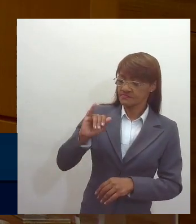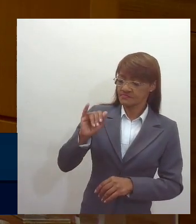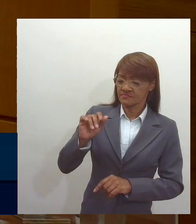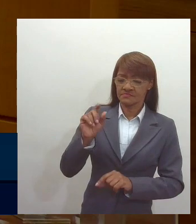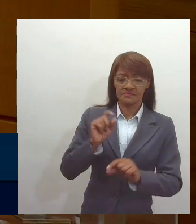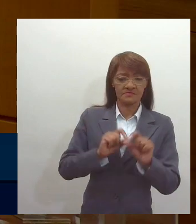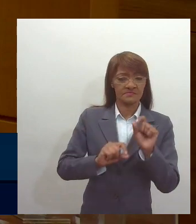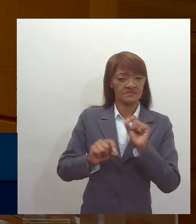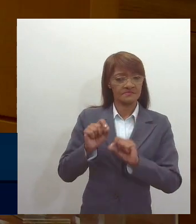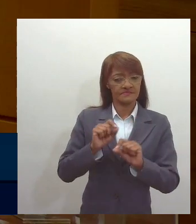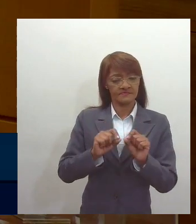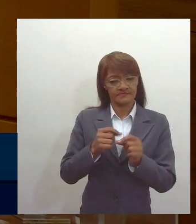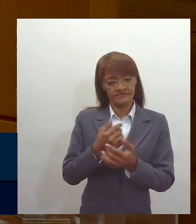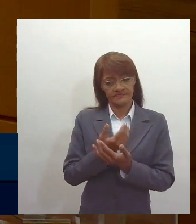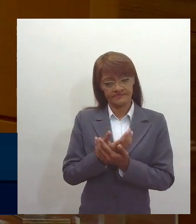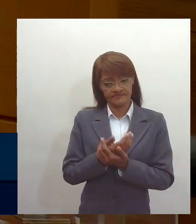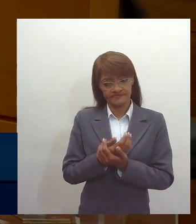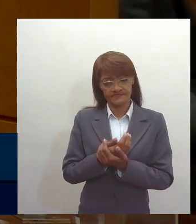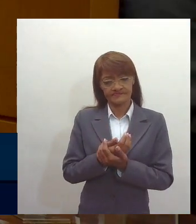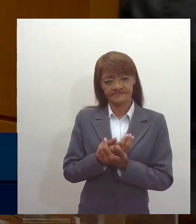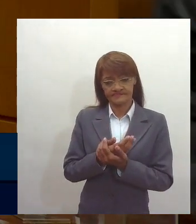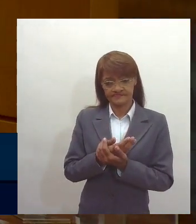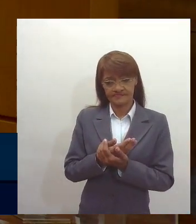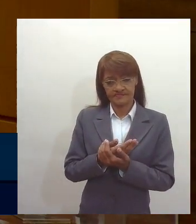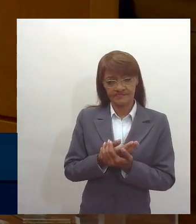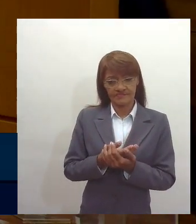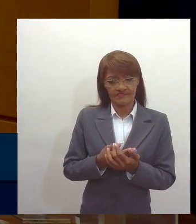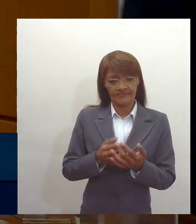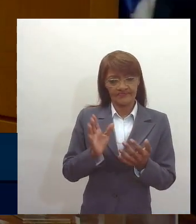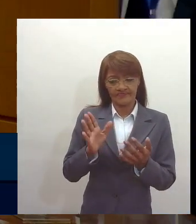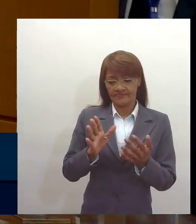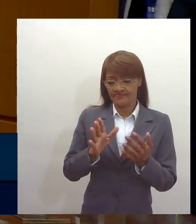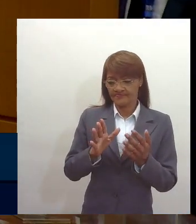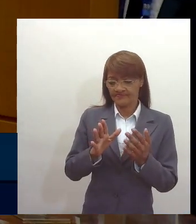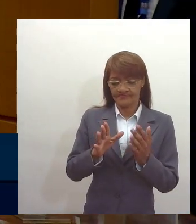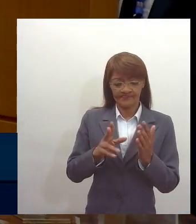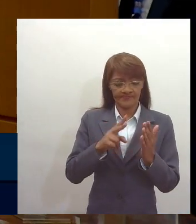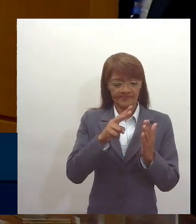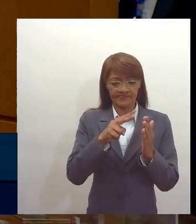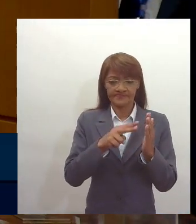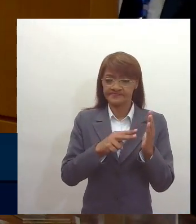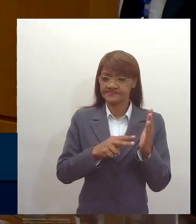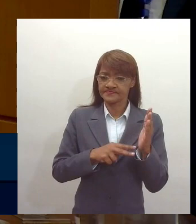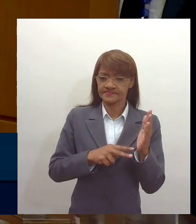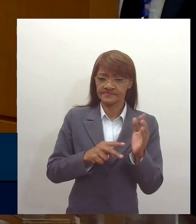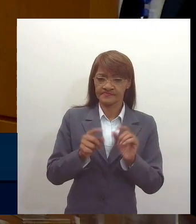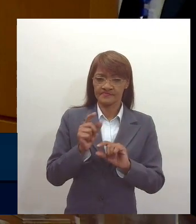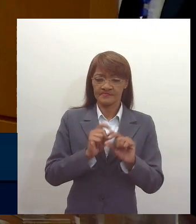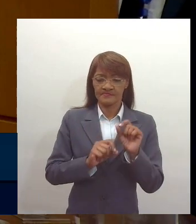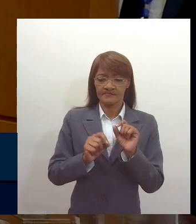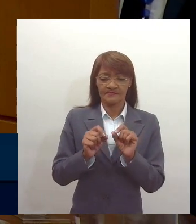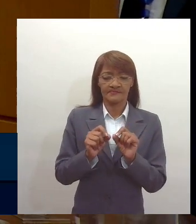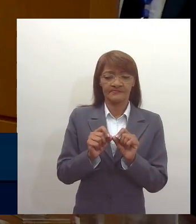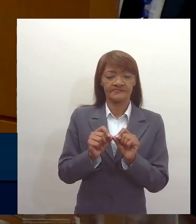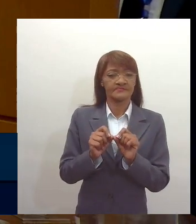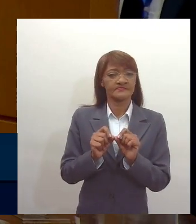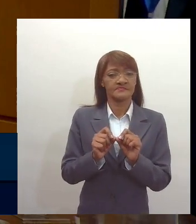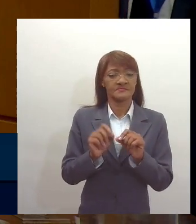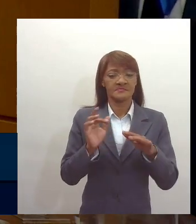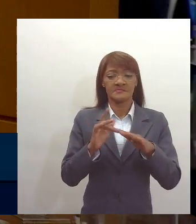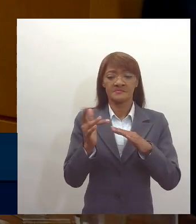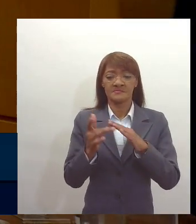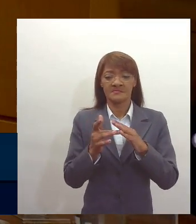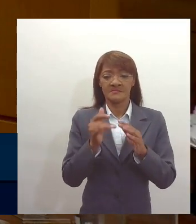lendo uma manifestação de uma torcedora, deputada Garibaldi, nas suas redes sociais, ela disse que sempre quando ela ia, né,